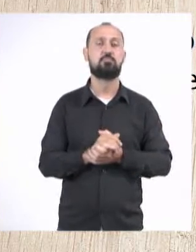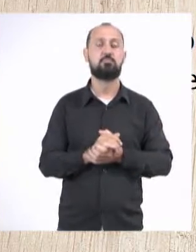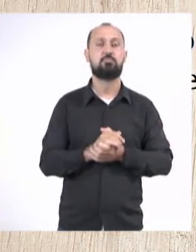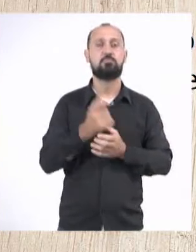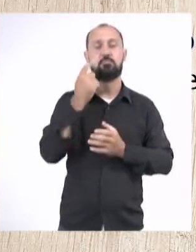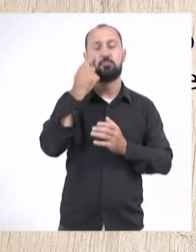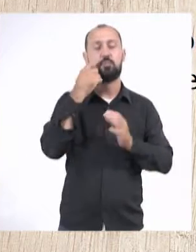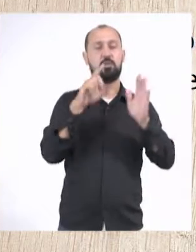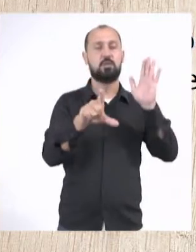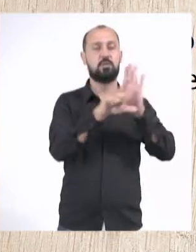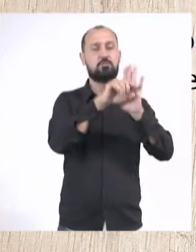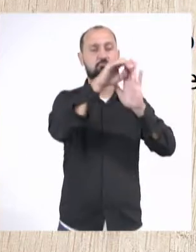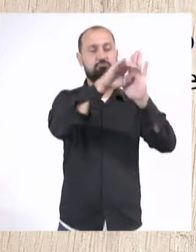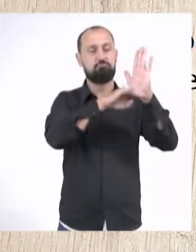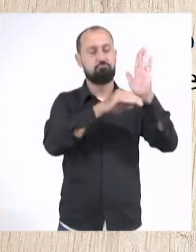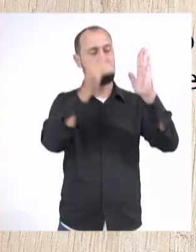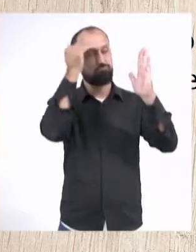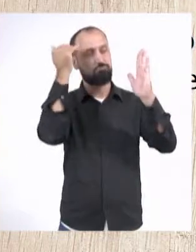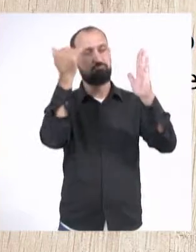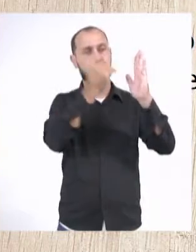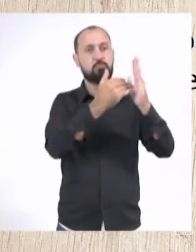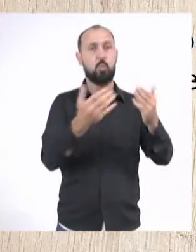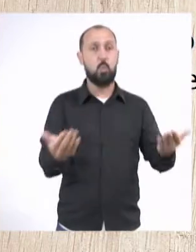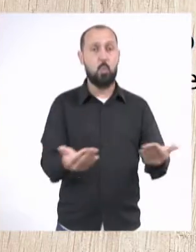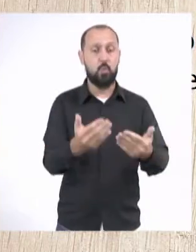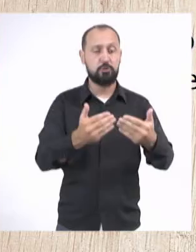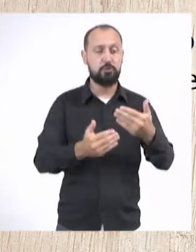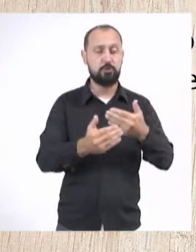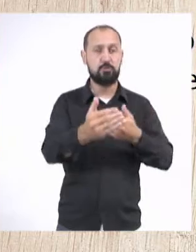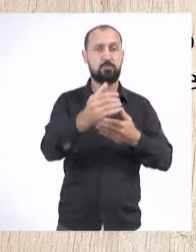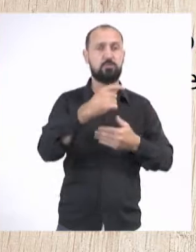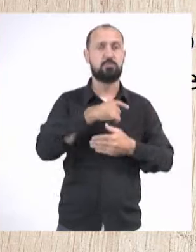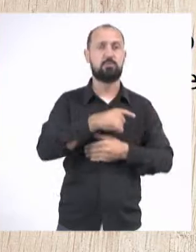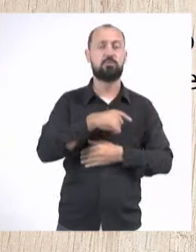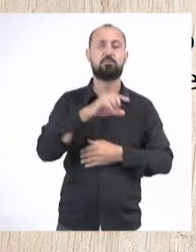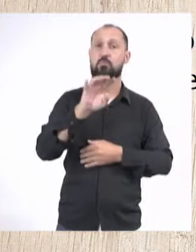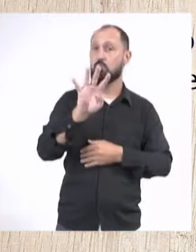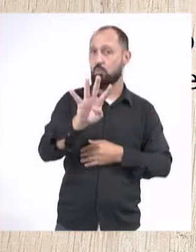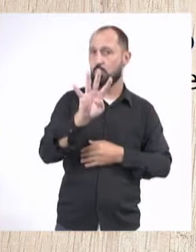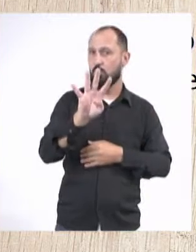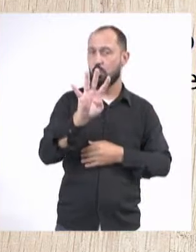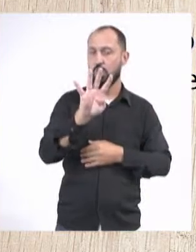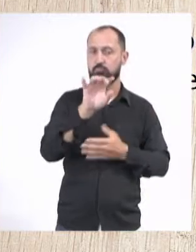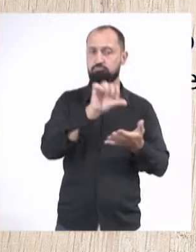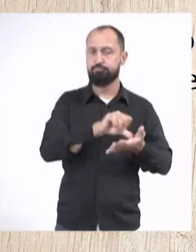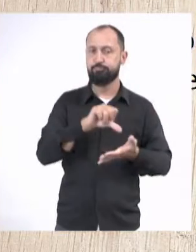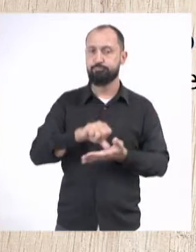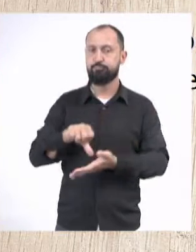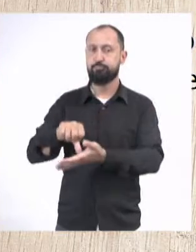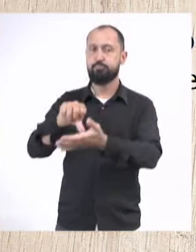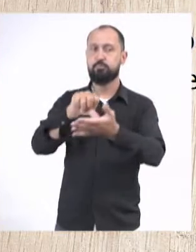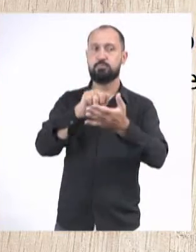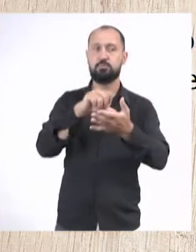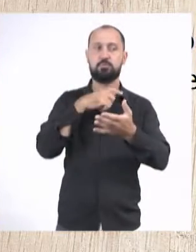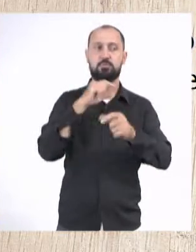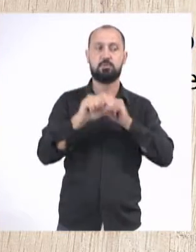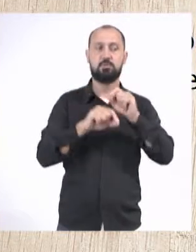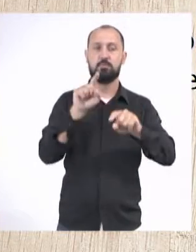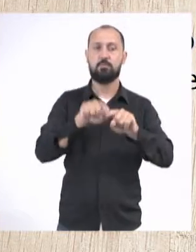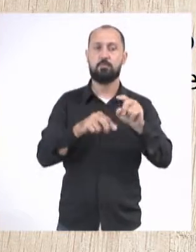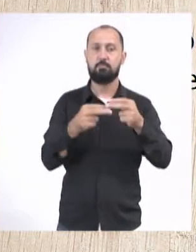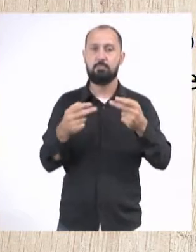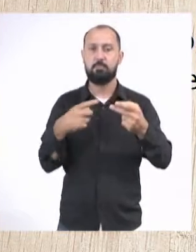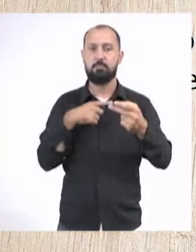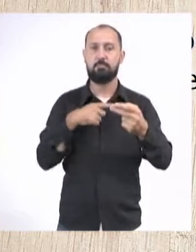obedecendo ao disposto da lei. Atualmente, nós temos 4 unidades que já estão adquirindo produtos